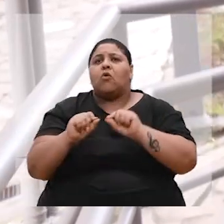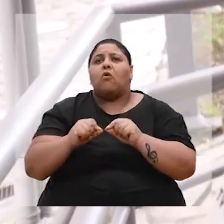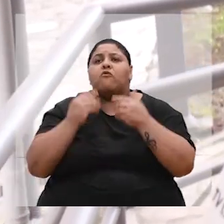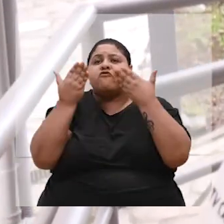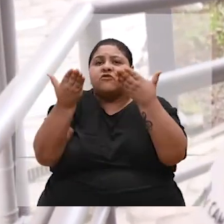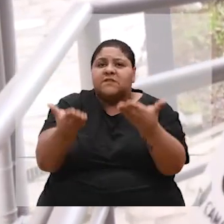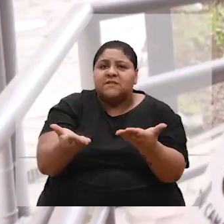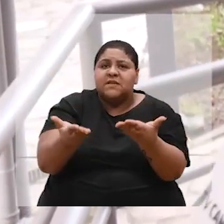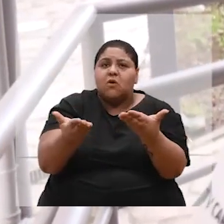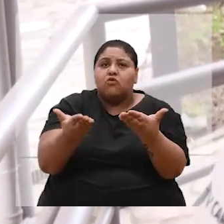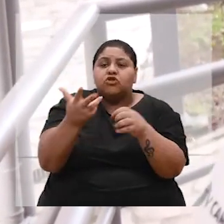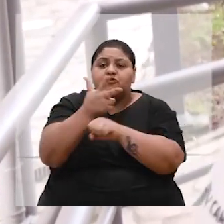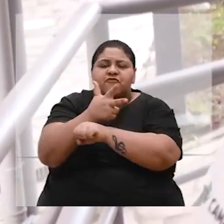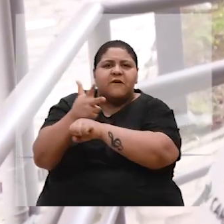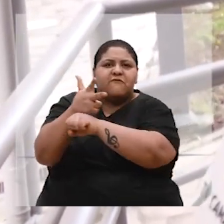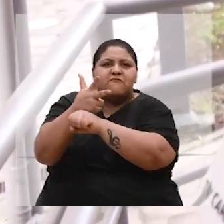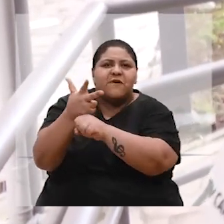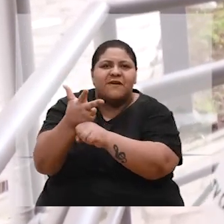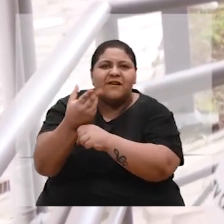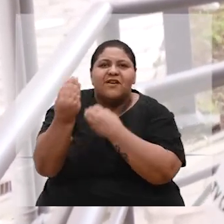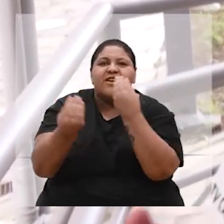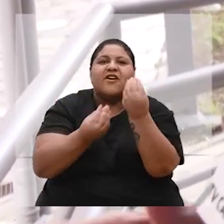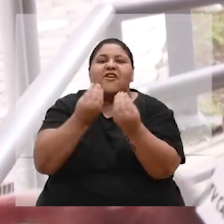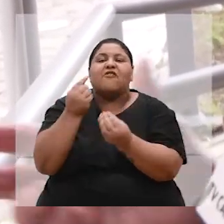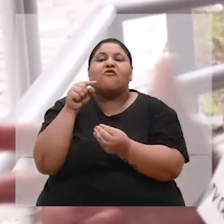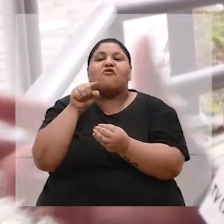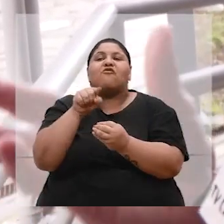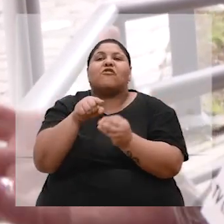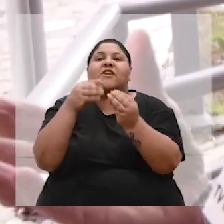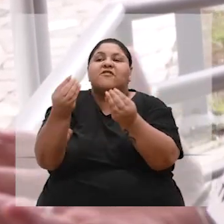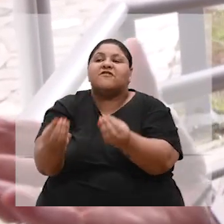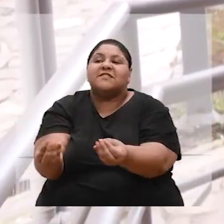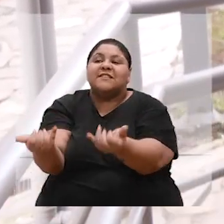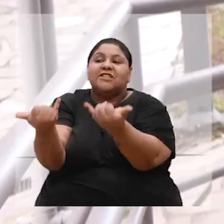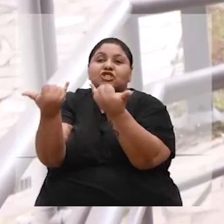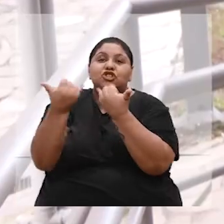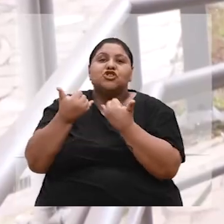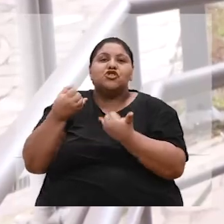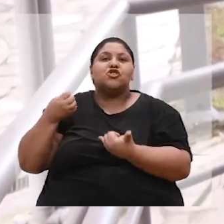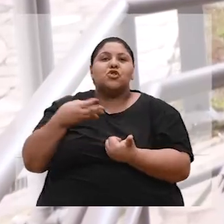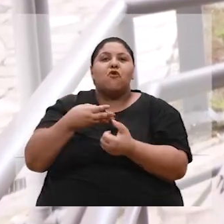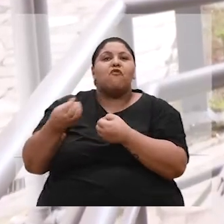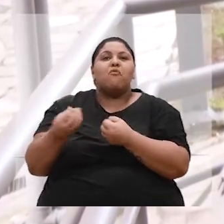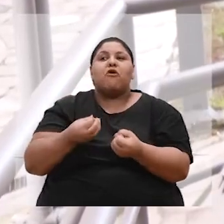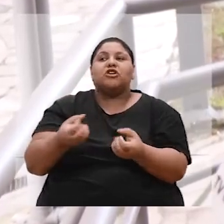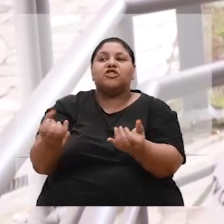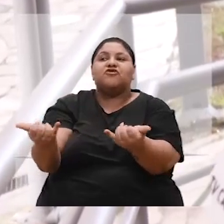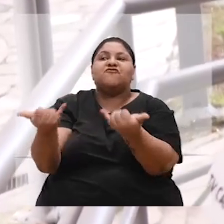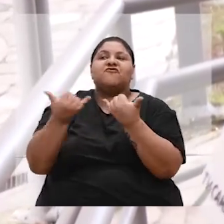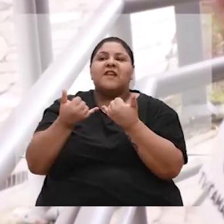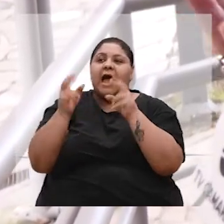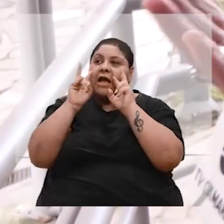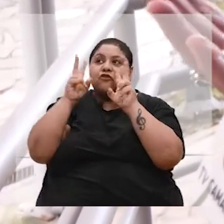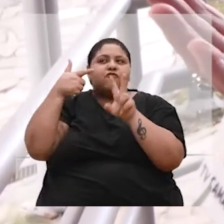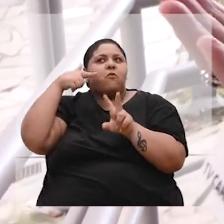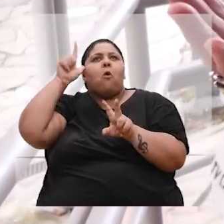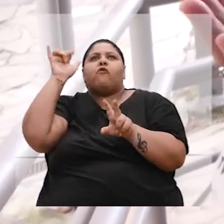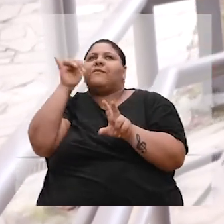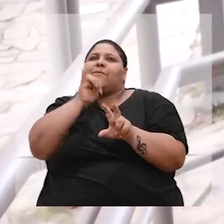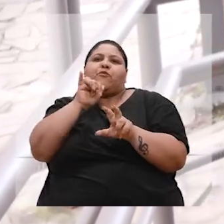Como é que você está hoje filmando a gente, né? O que você traz de novo para mim hoje que você pode contar para mim do que você viu ontem,